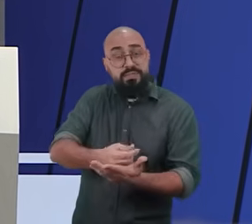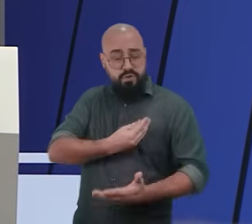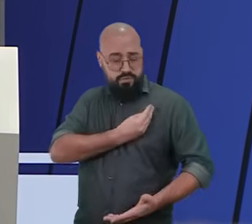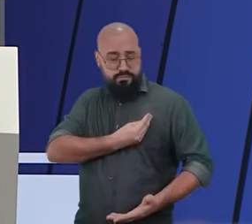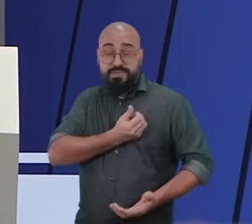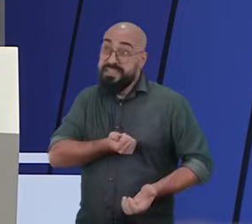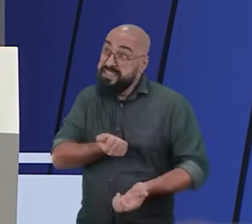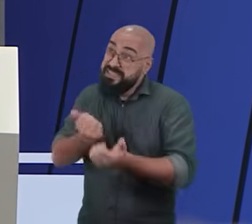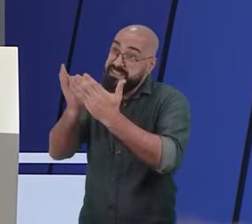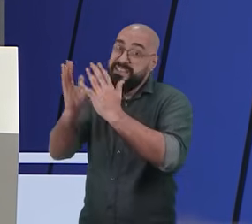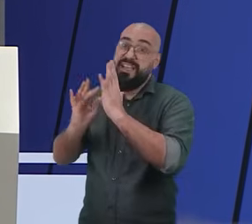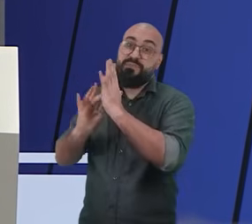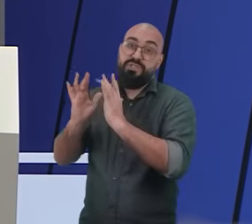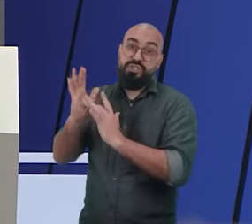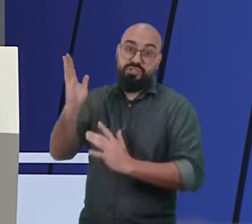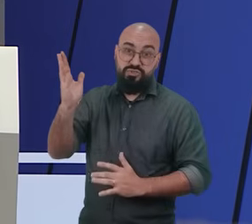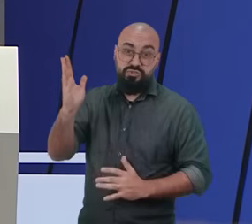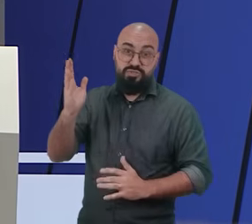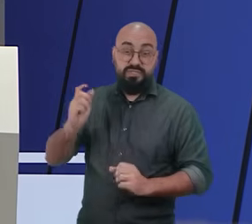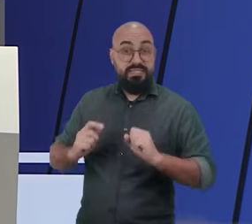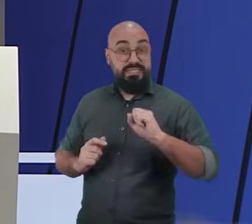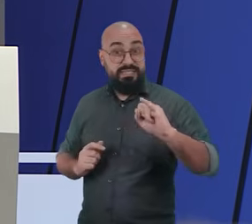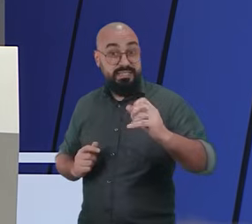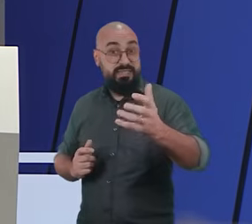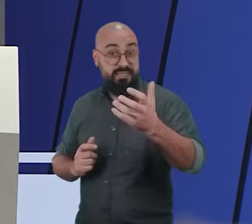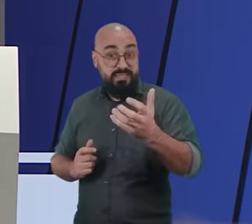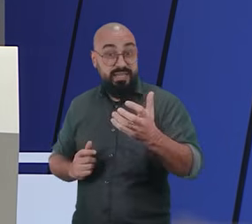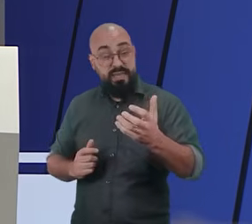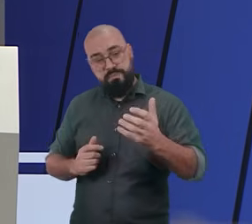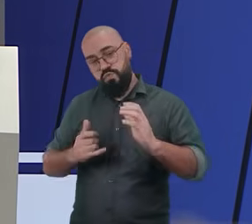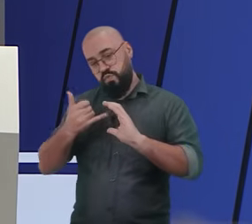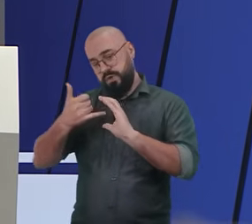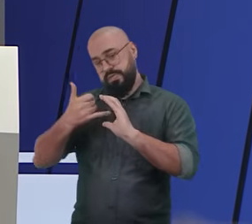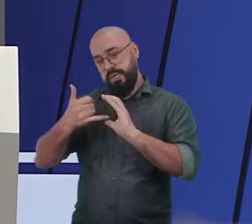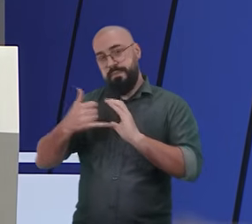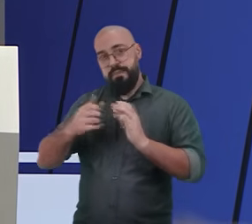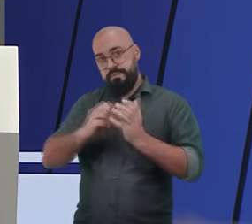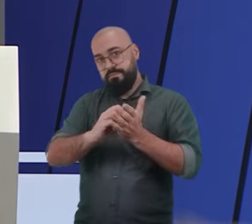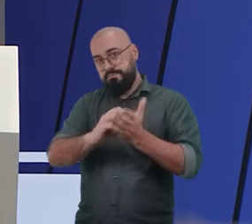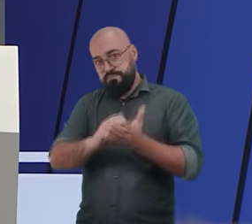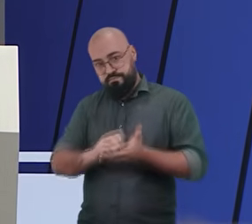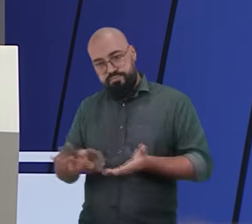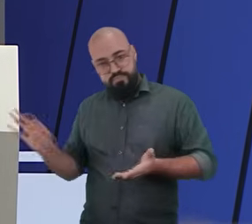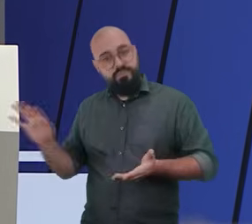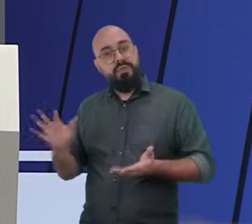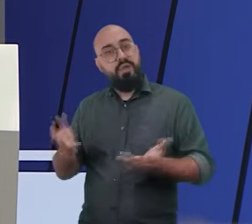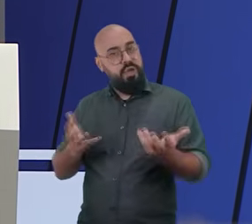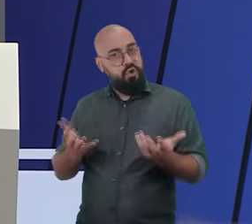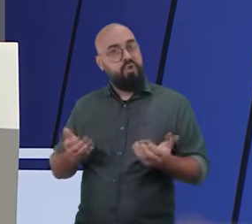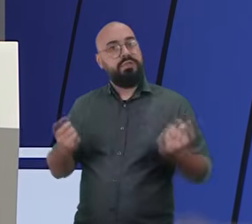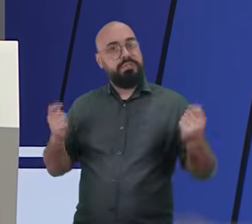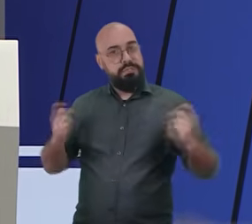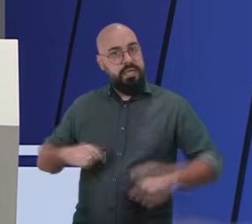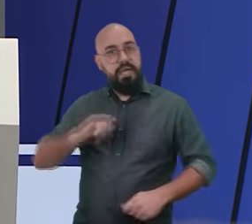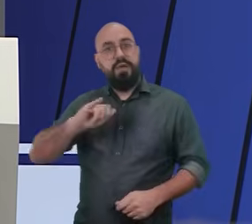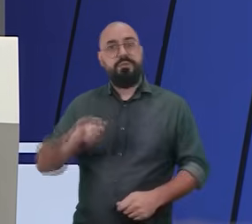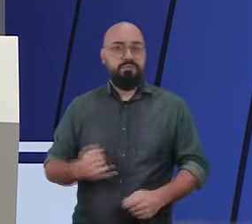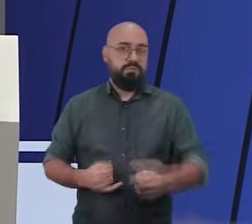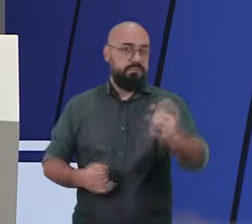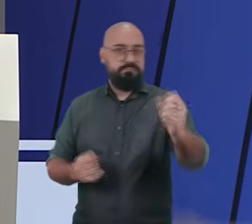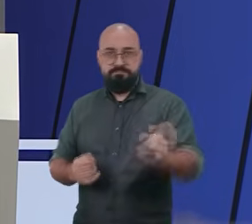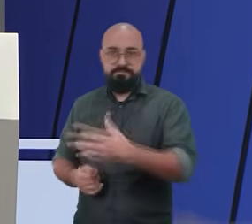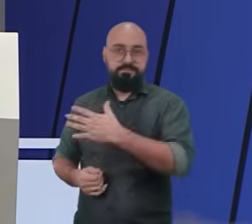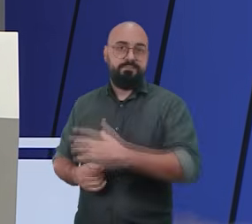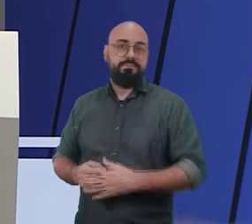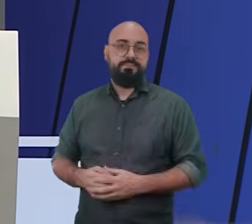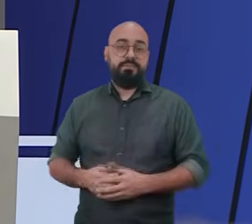sua vida nas mãos de Cristo Jesus. Se você ainda não escreveu para o WhatsApp do Arena do Futuro, pega agora o seu telefone e manda uma mensagem